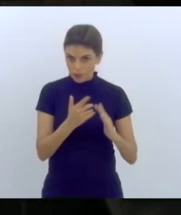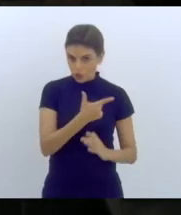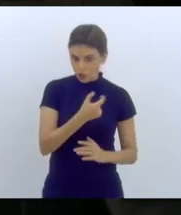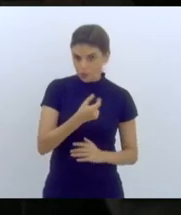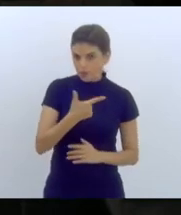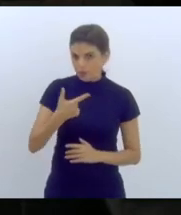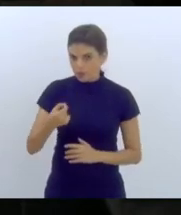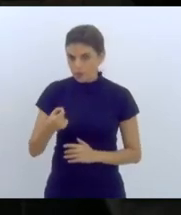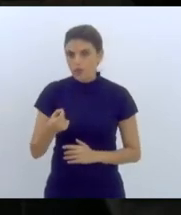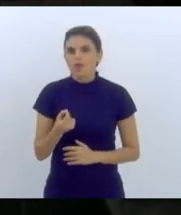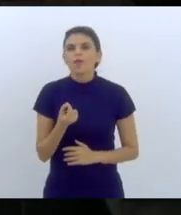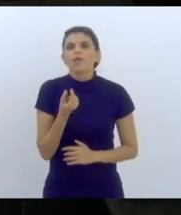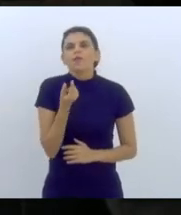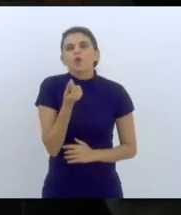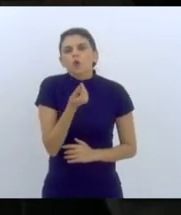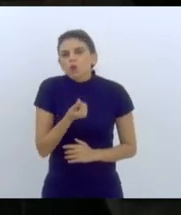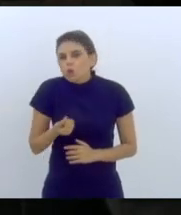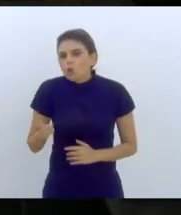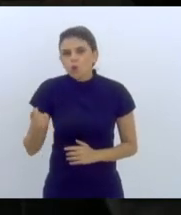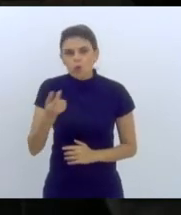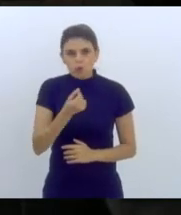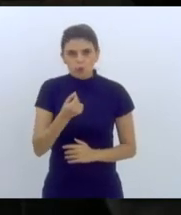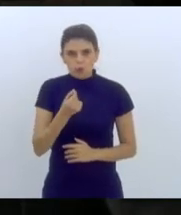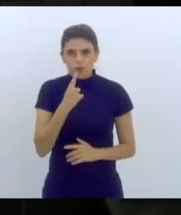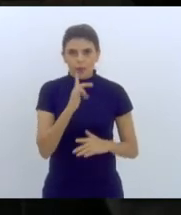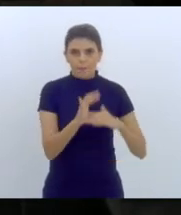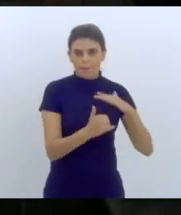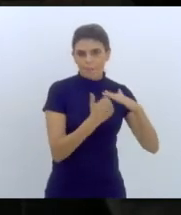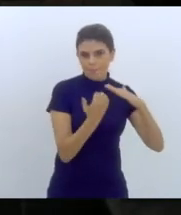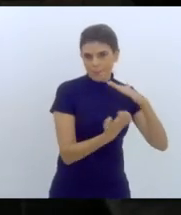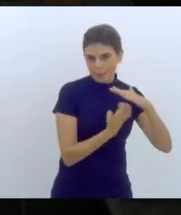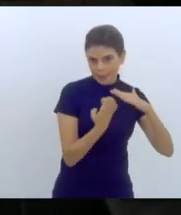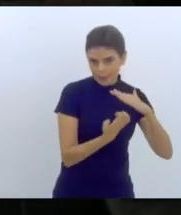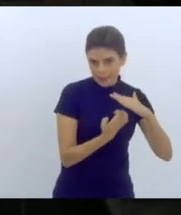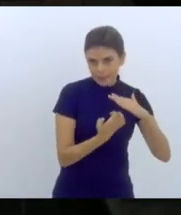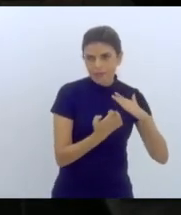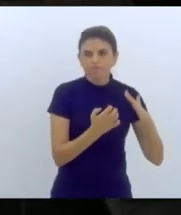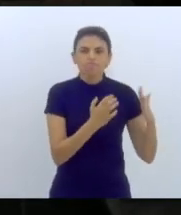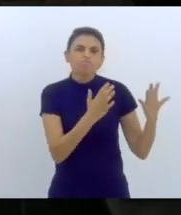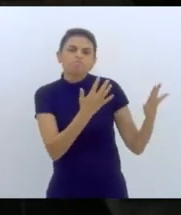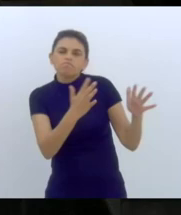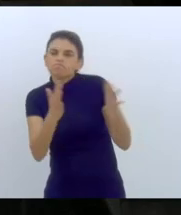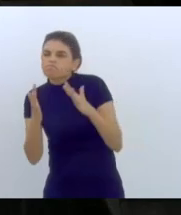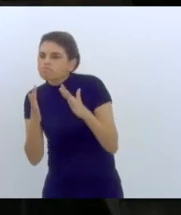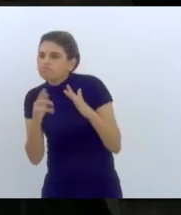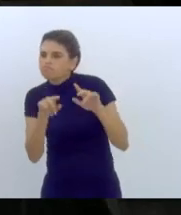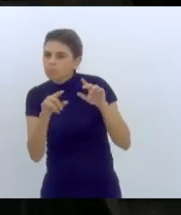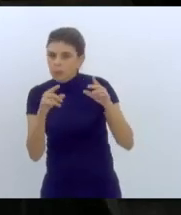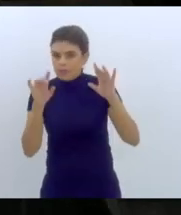E nos custos operacionais da empresa, exatamente no item